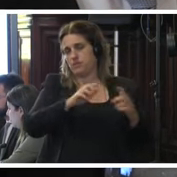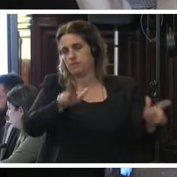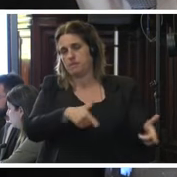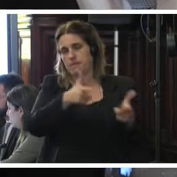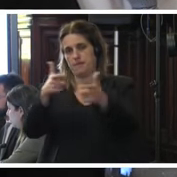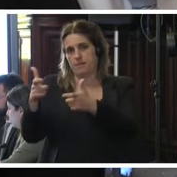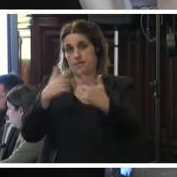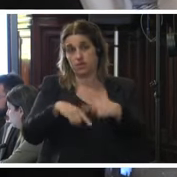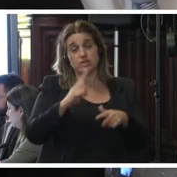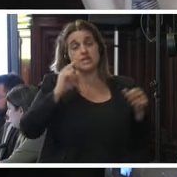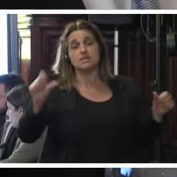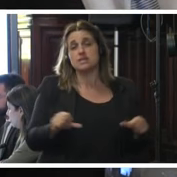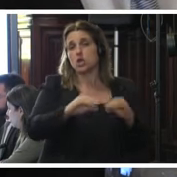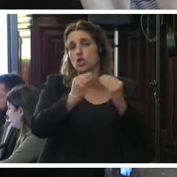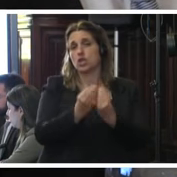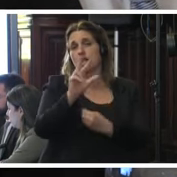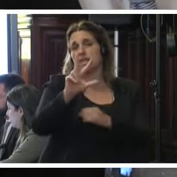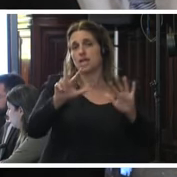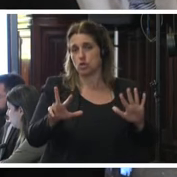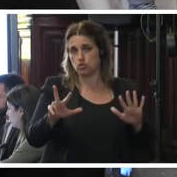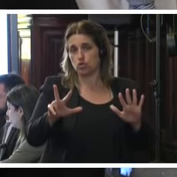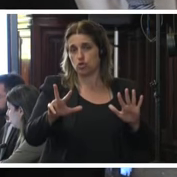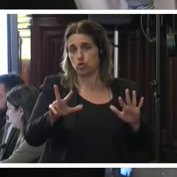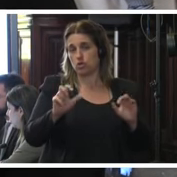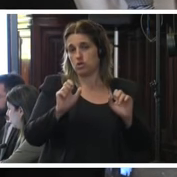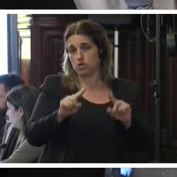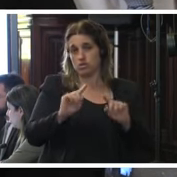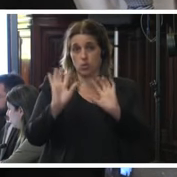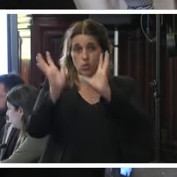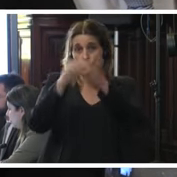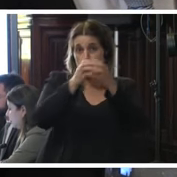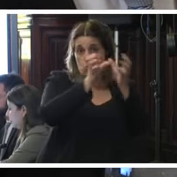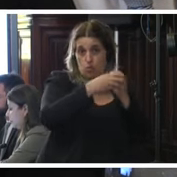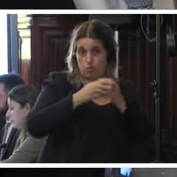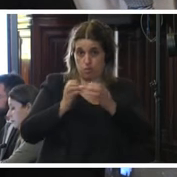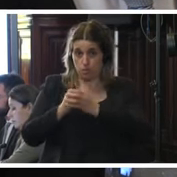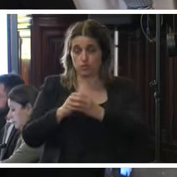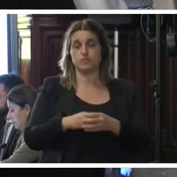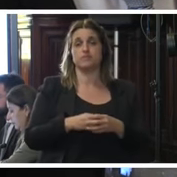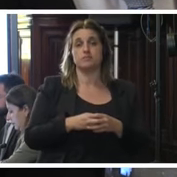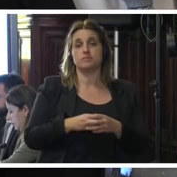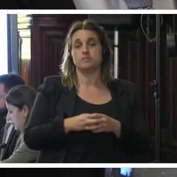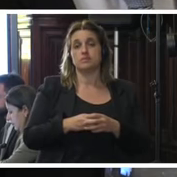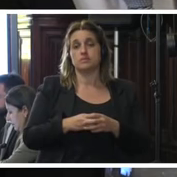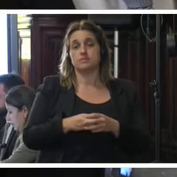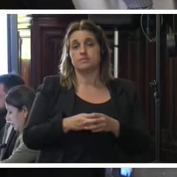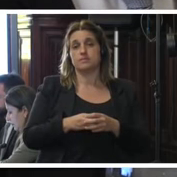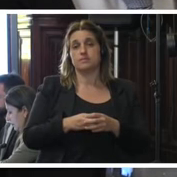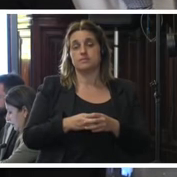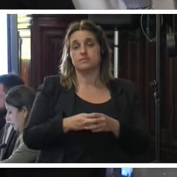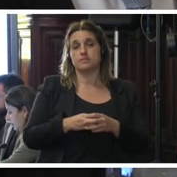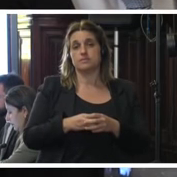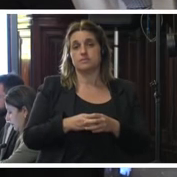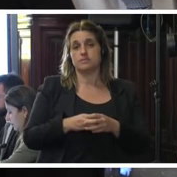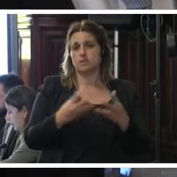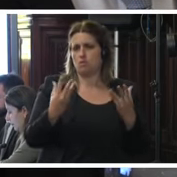beneficiando cerca de 1,5 milhões de pessoas em 264 territórios. Quanto às medidas